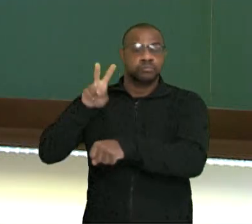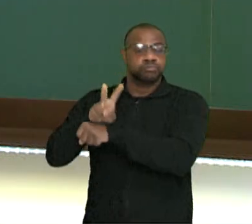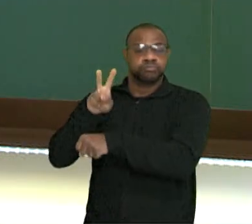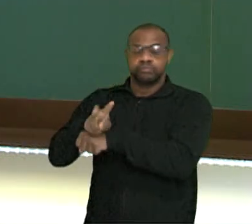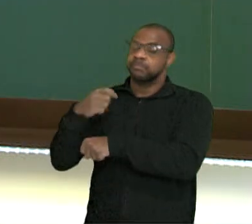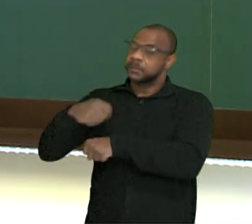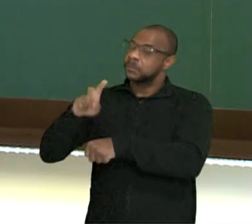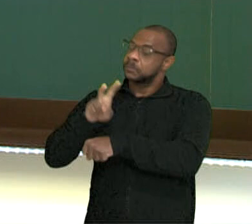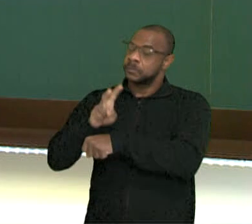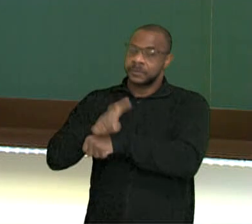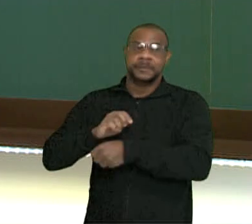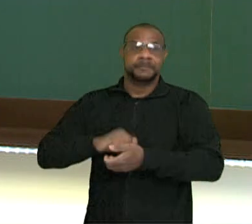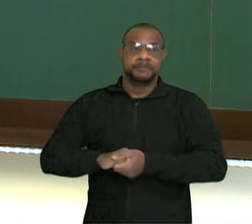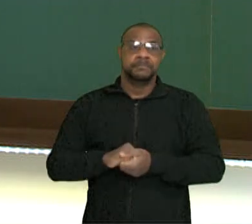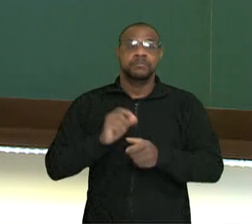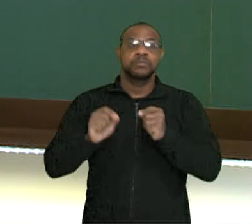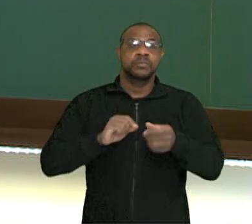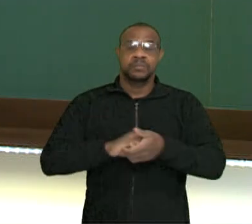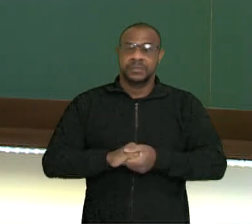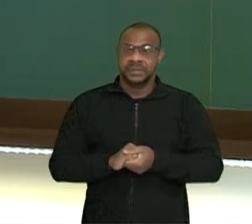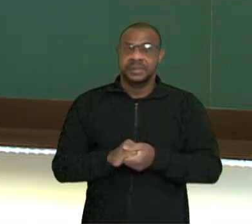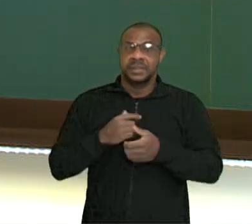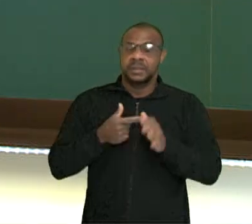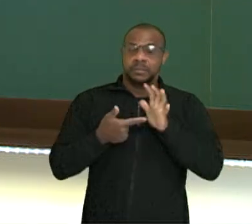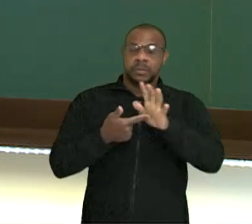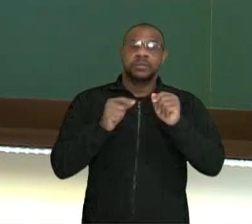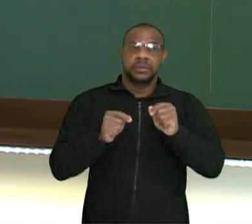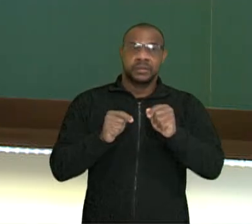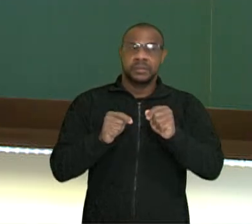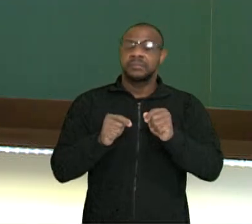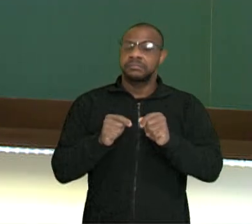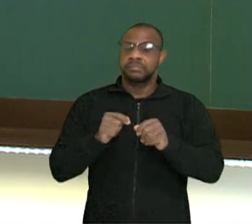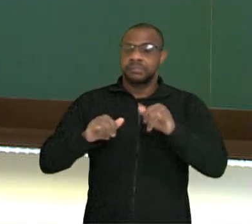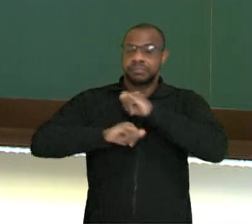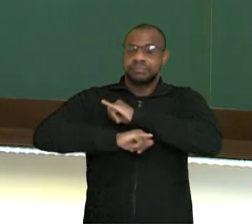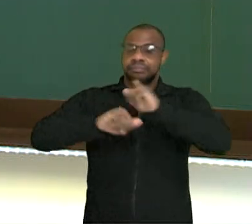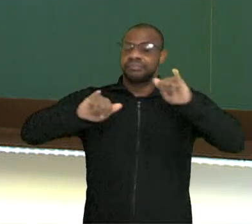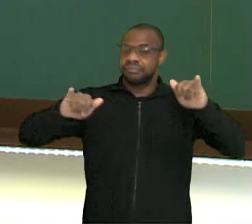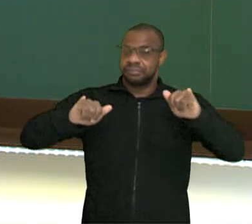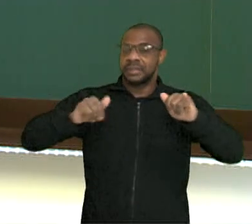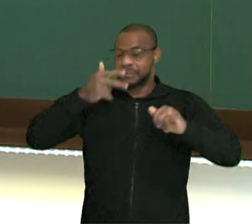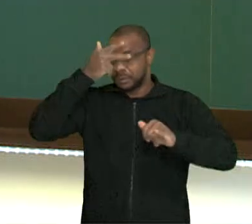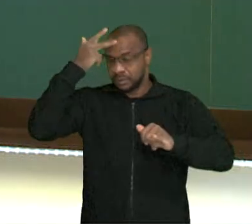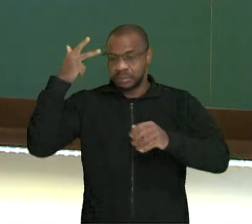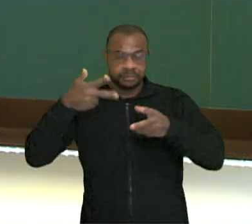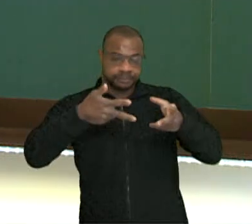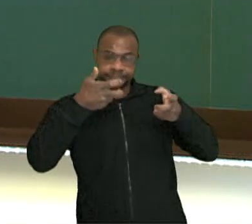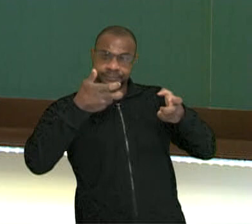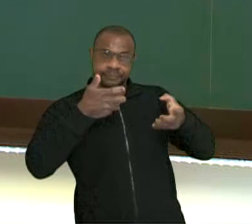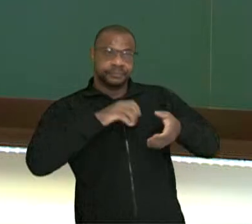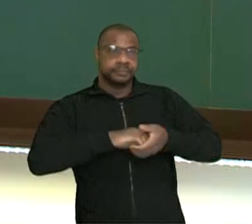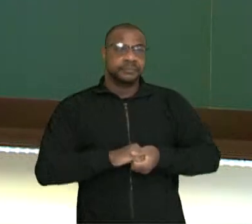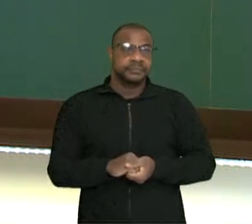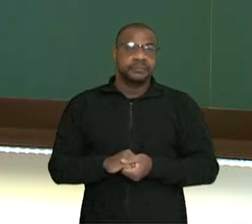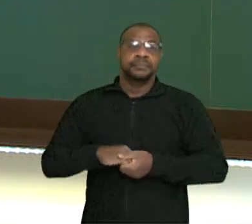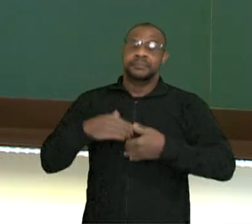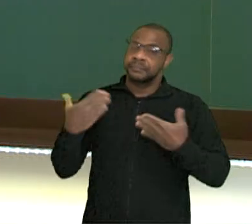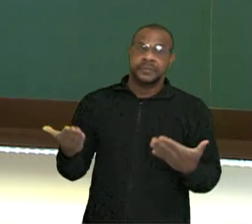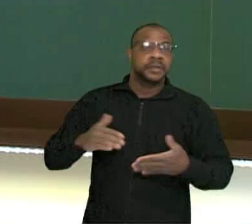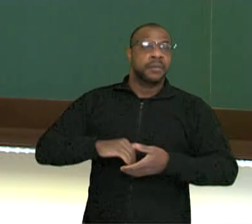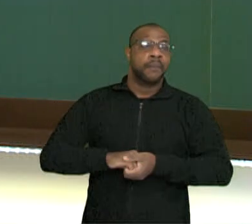tipo de linguagem porque, ó, ele busca atingir o maior número de pessoas possíveis. Entendido? Visto